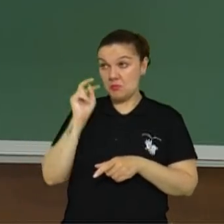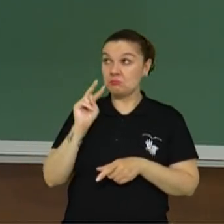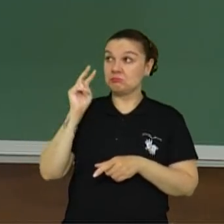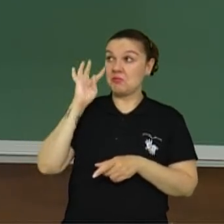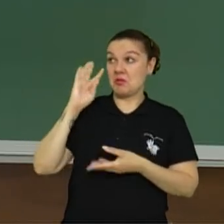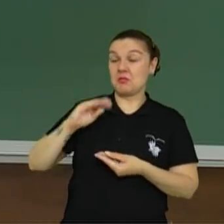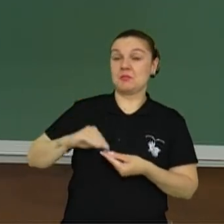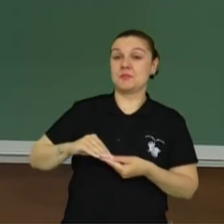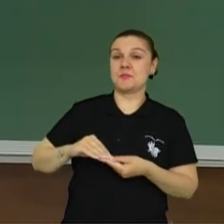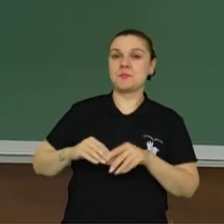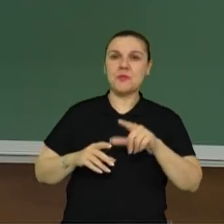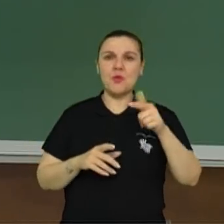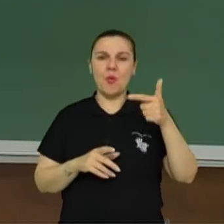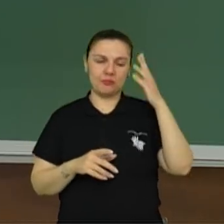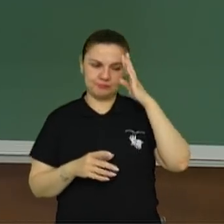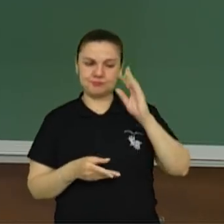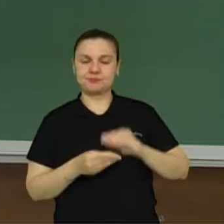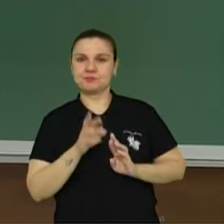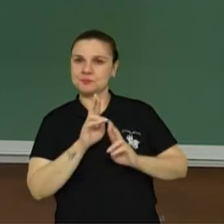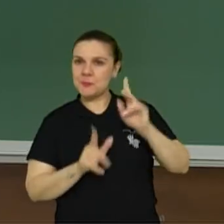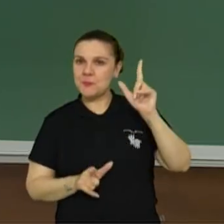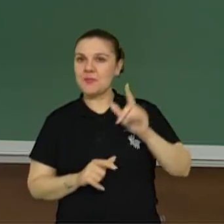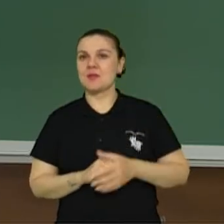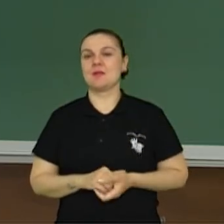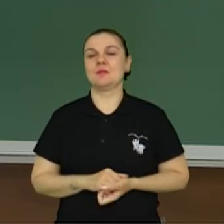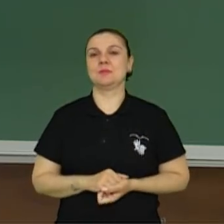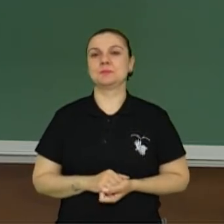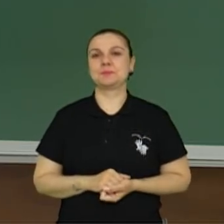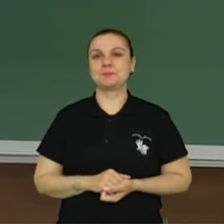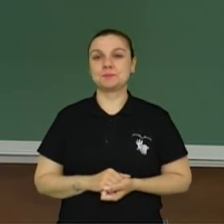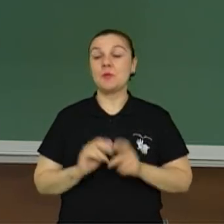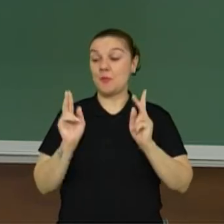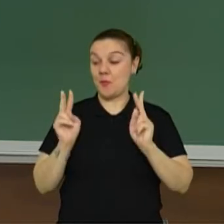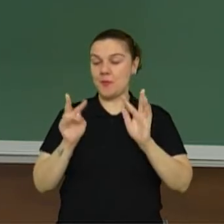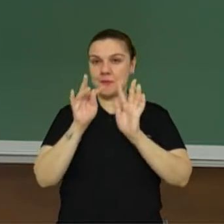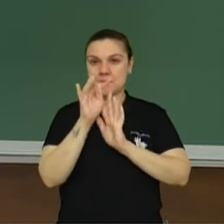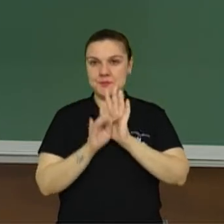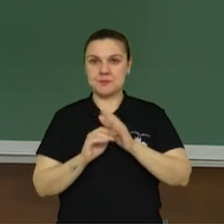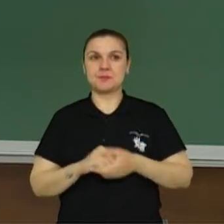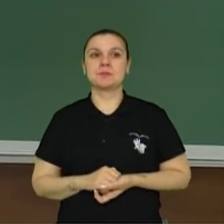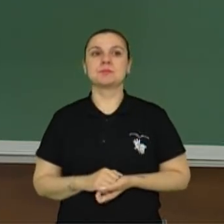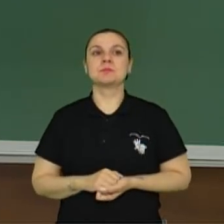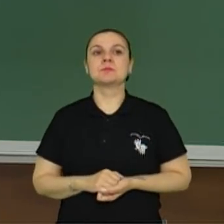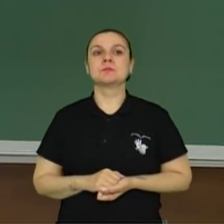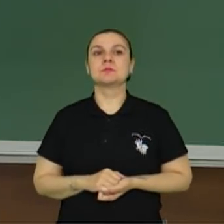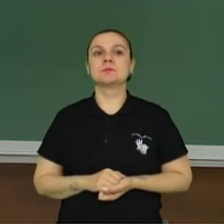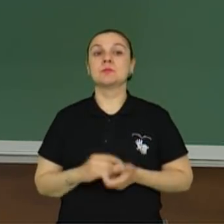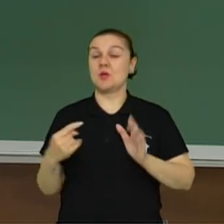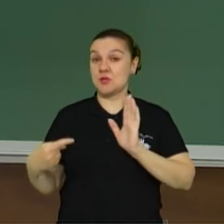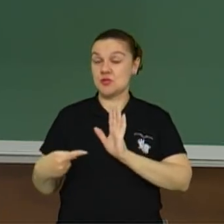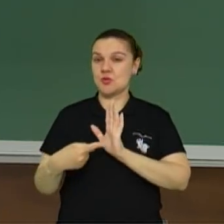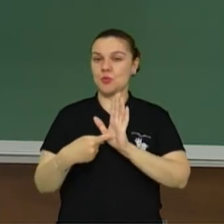de uma forma e outra pessoa pode entender de formas diferentes o mesmo texto, tá?